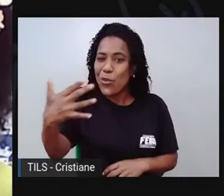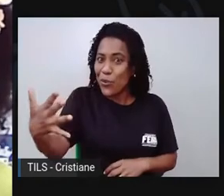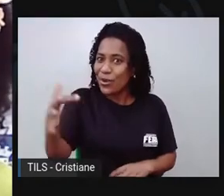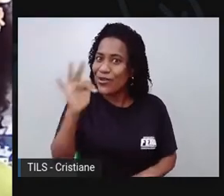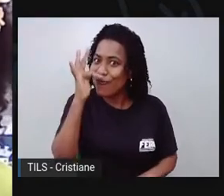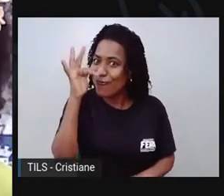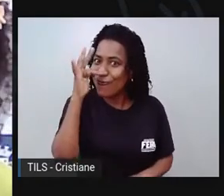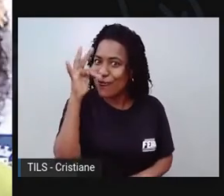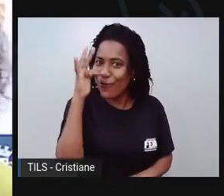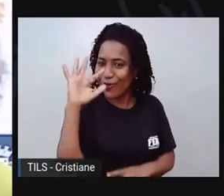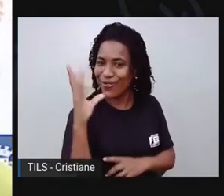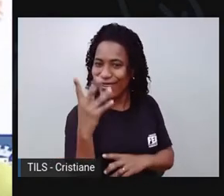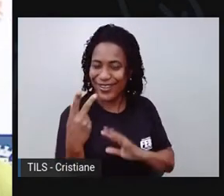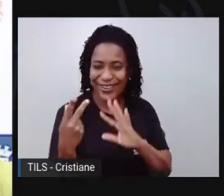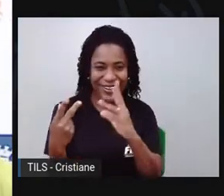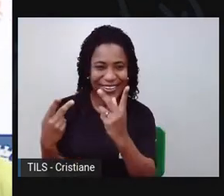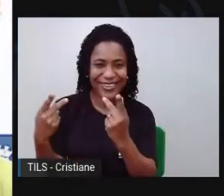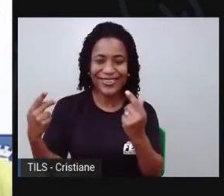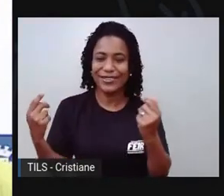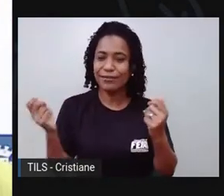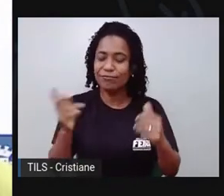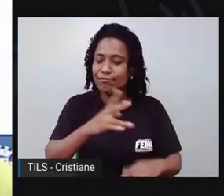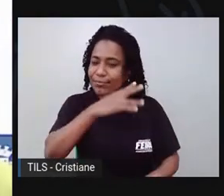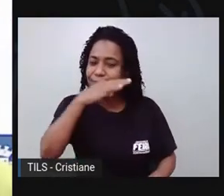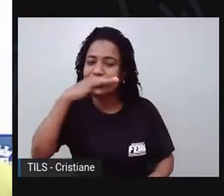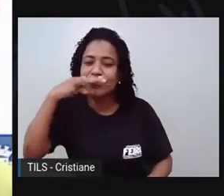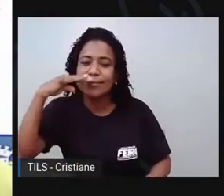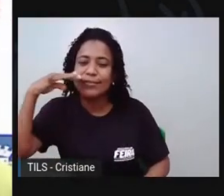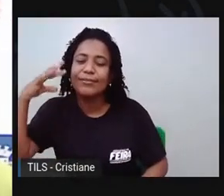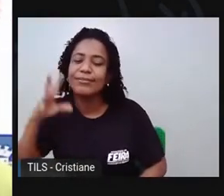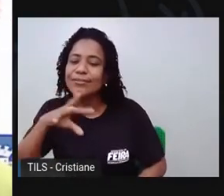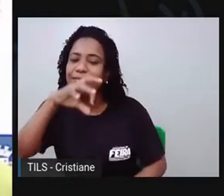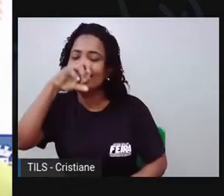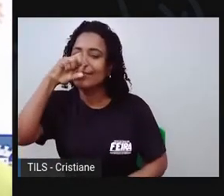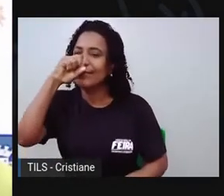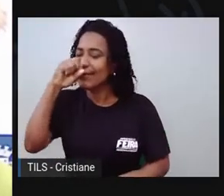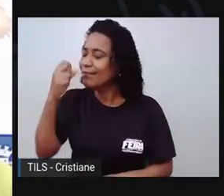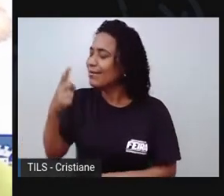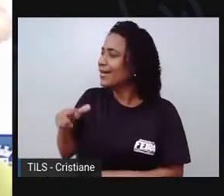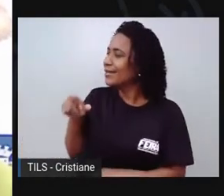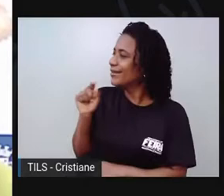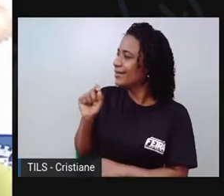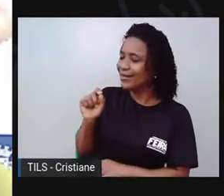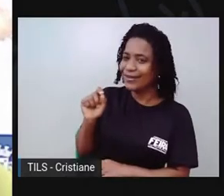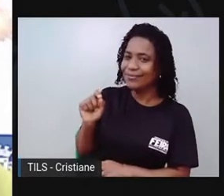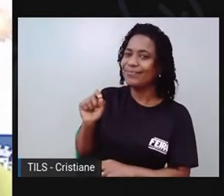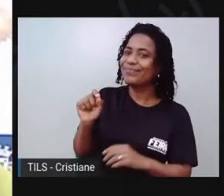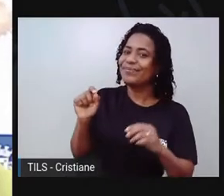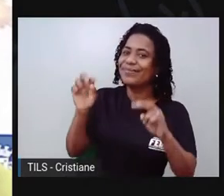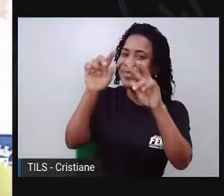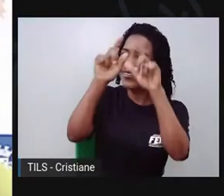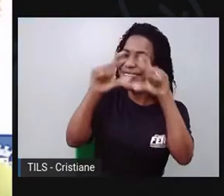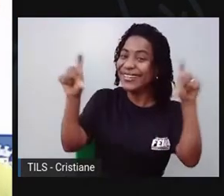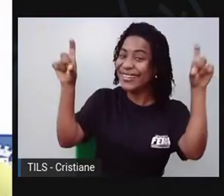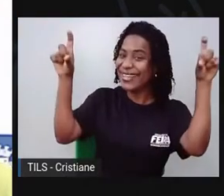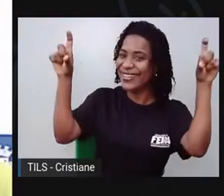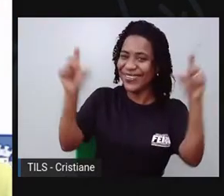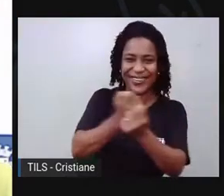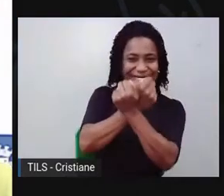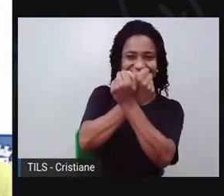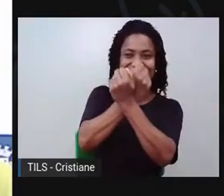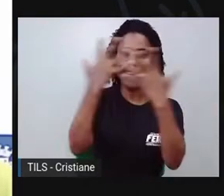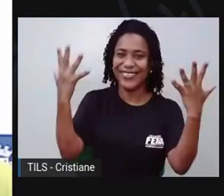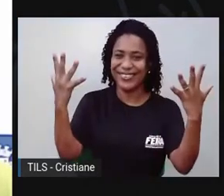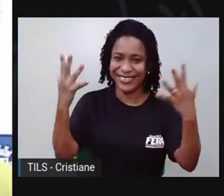florido, perfumado. Que mais, Proci? É um tema